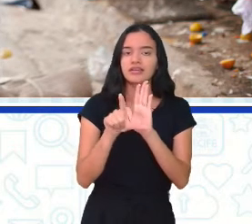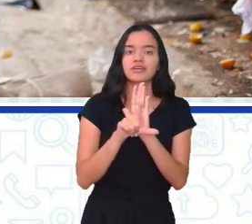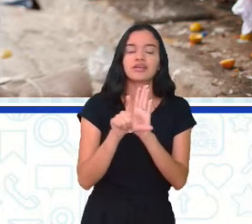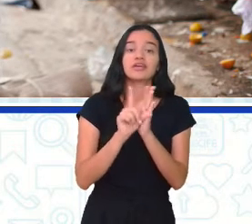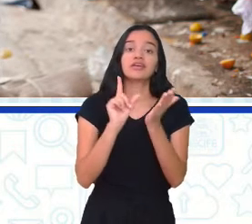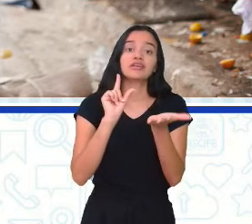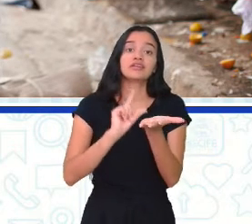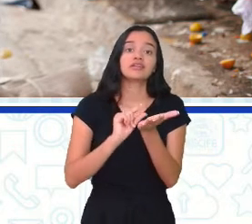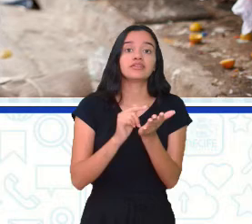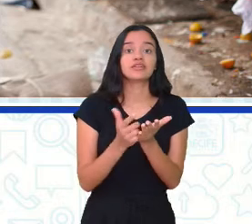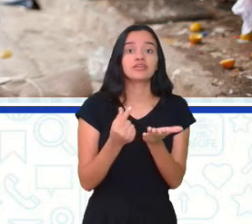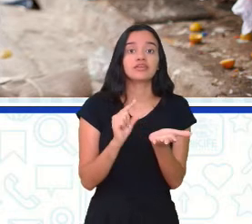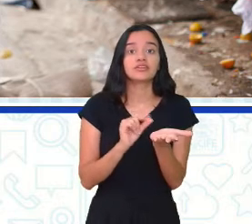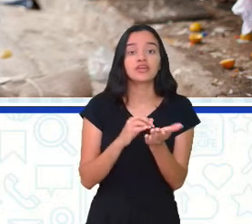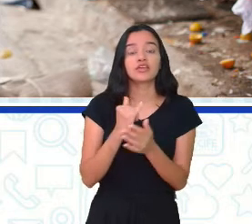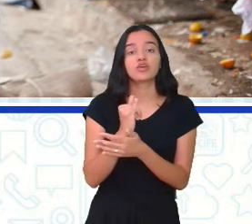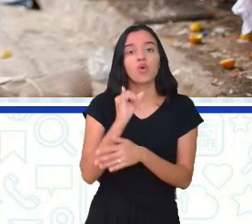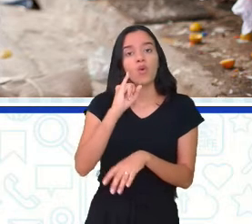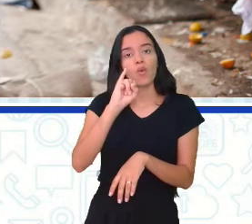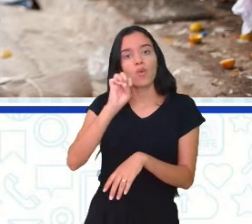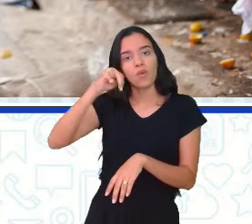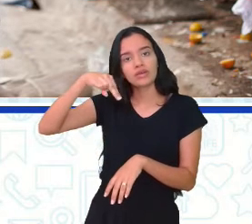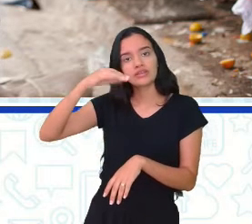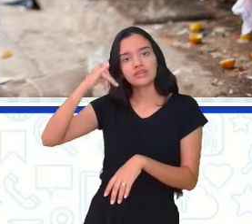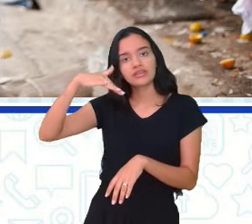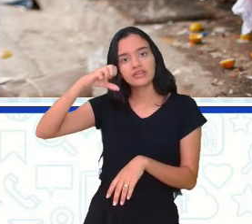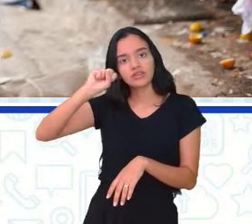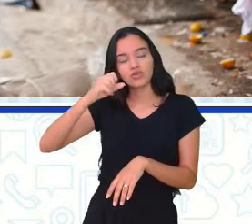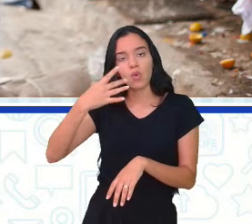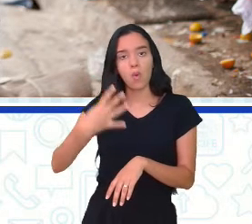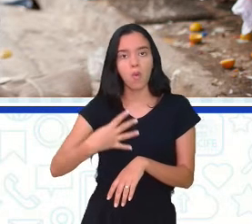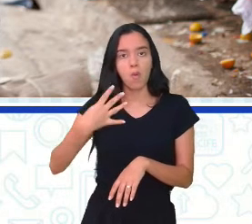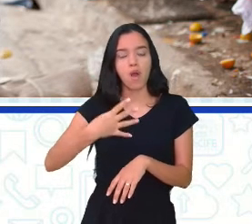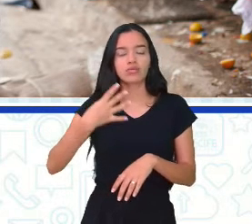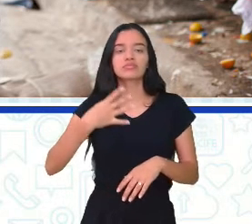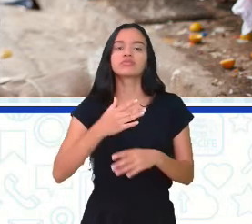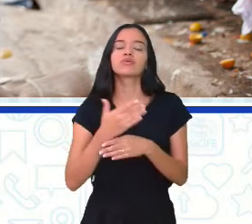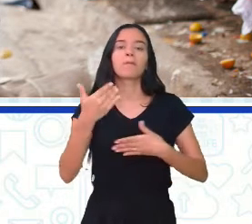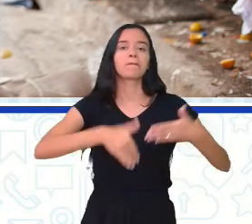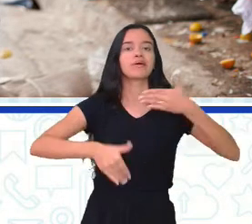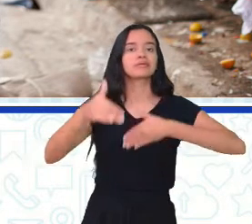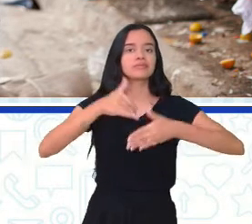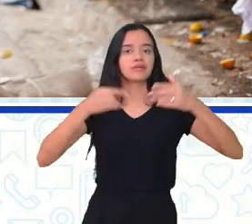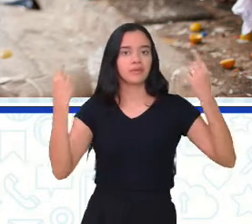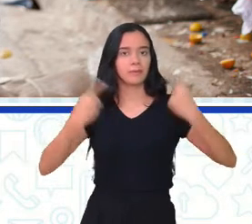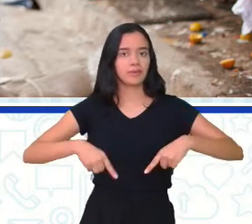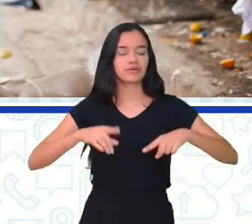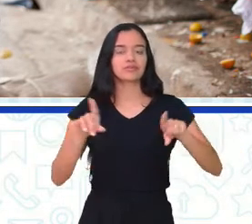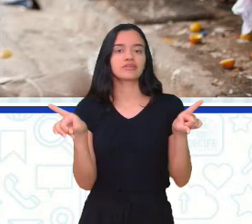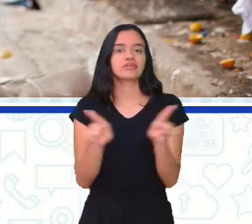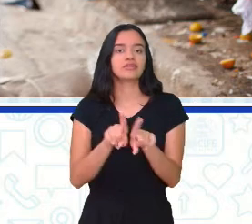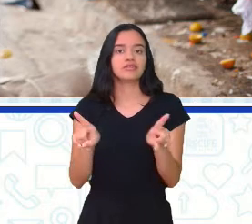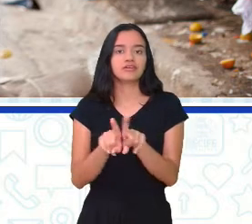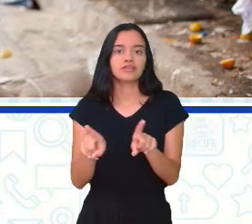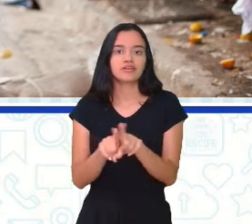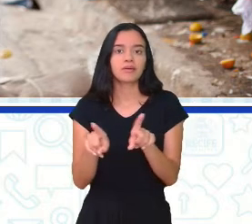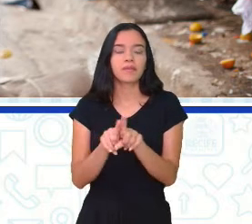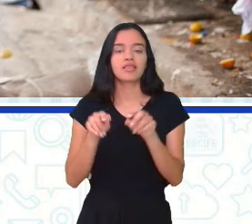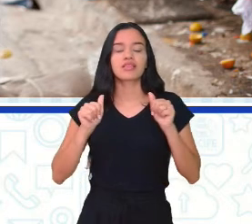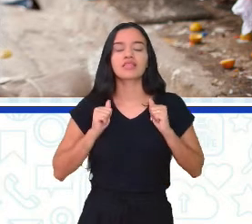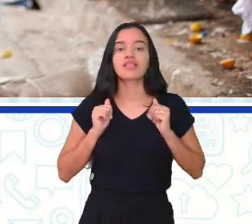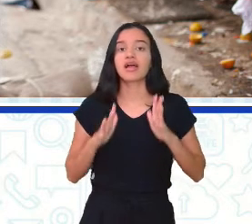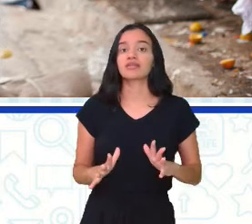inciso 4, participar da formulação de políticas e da execução das ações